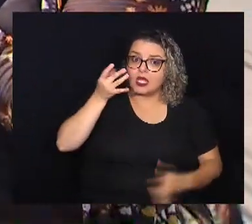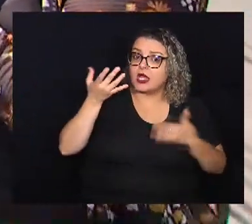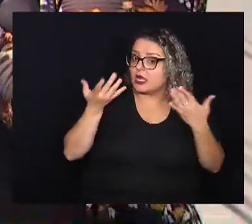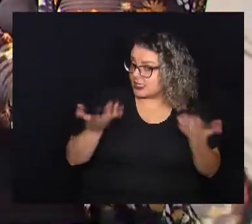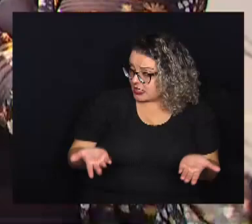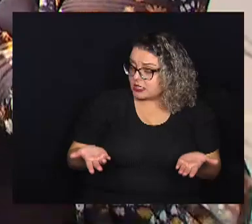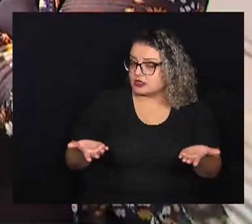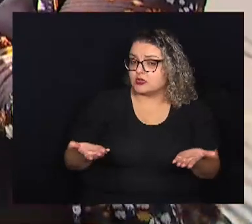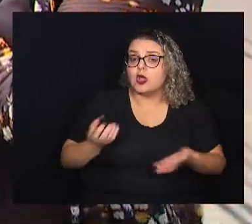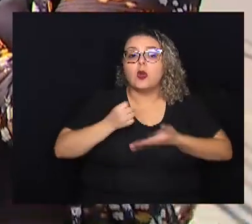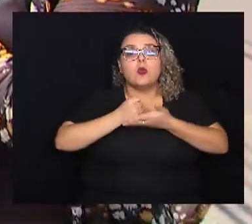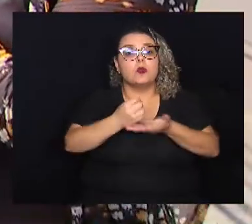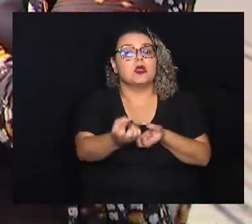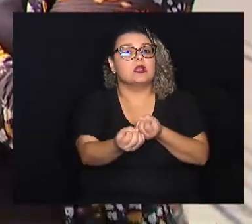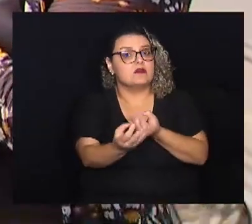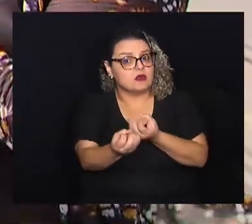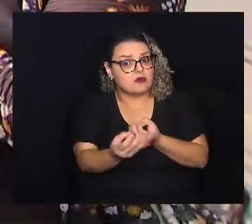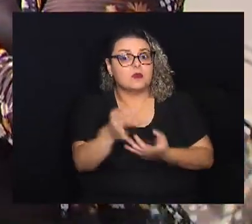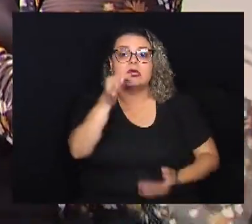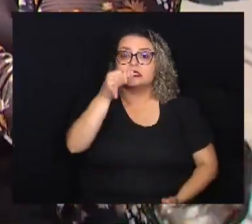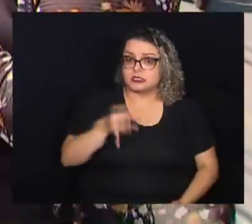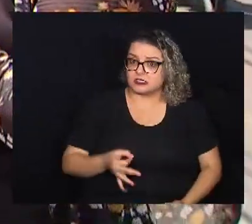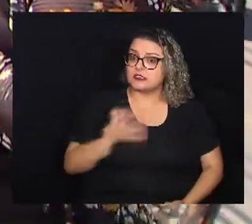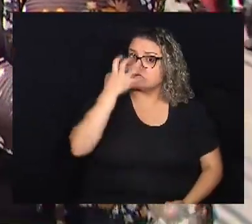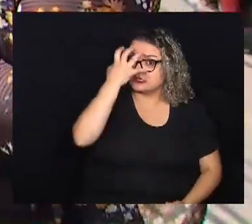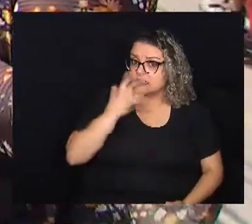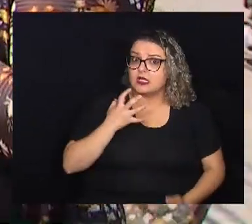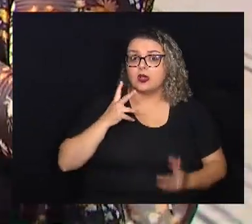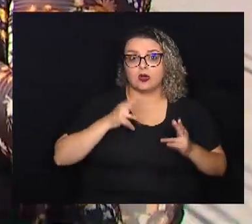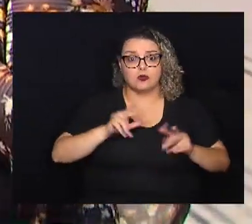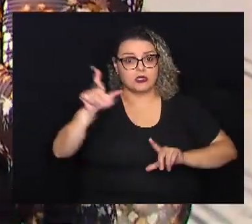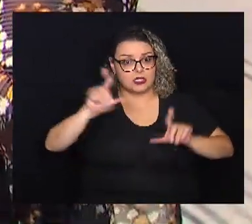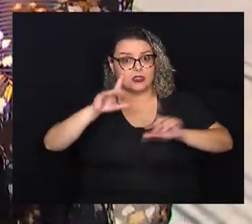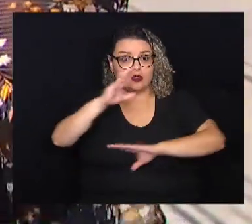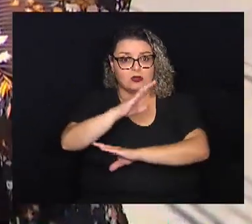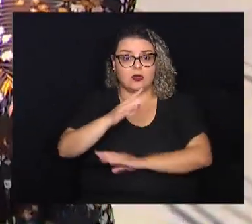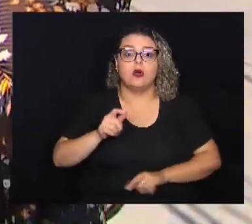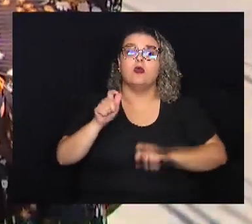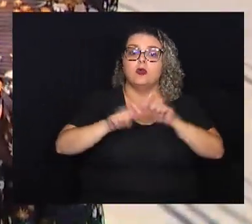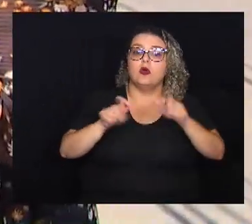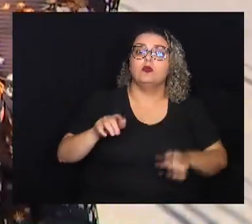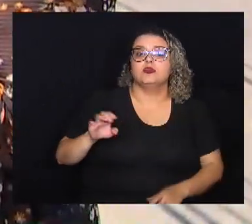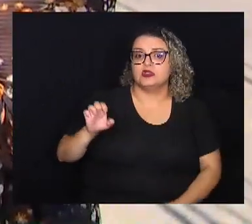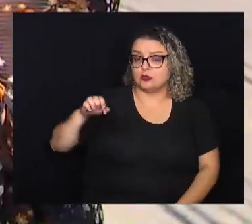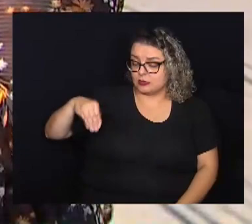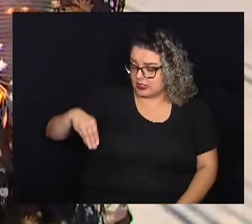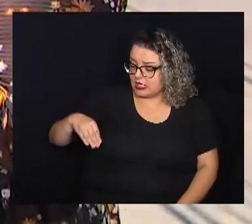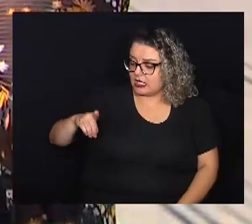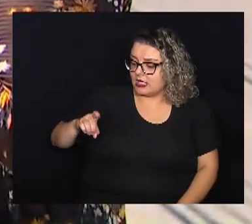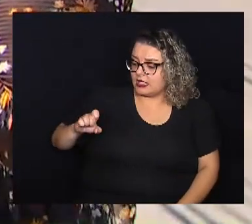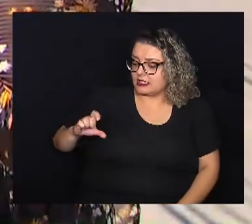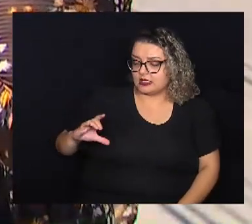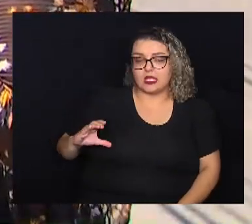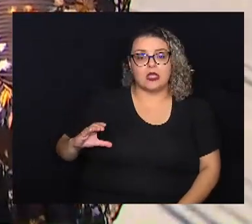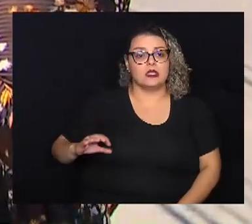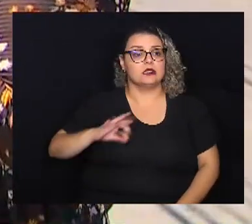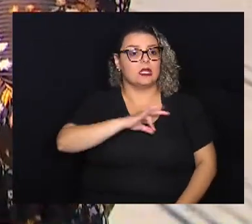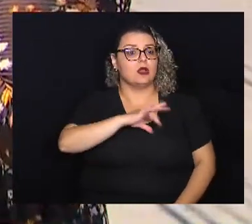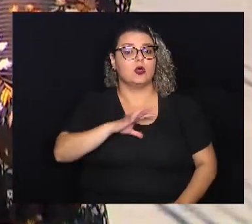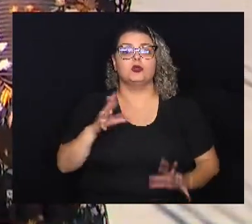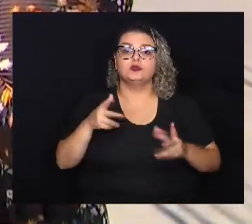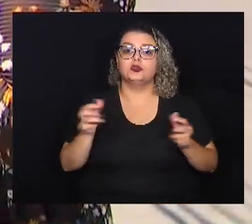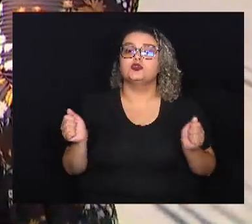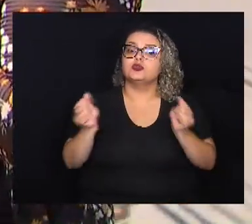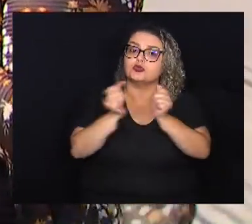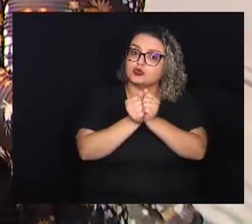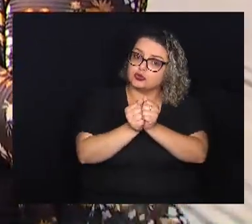levar para você a informação, assim como nós da TV Câmara, o pessoal da Indec, o pessoal da Guarda Municipal, está todo mundo junto